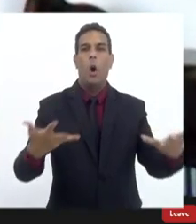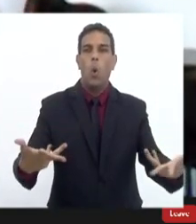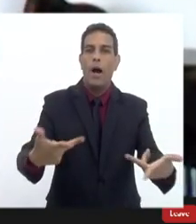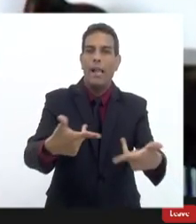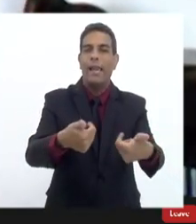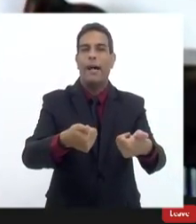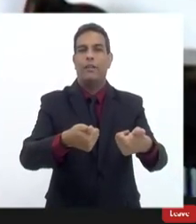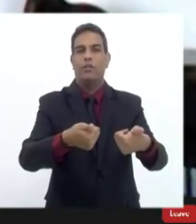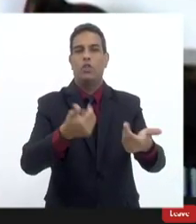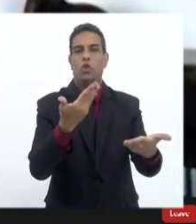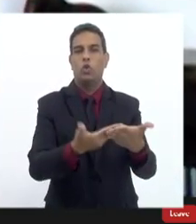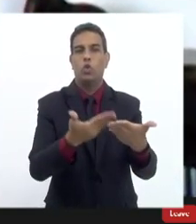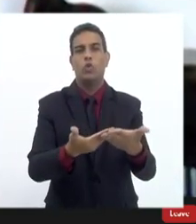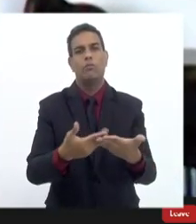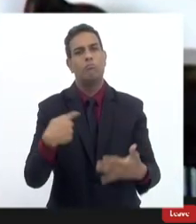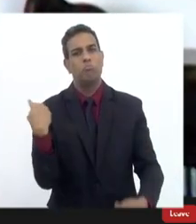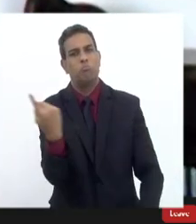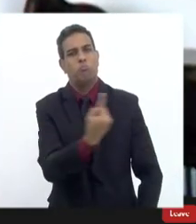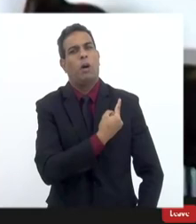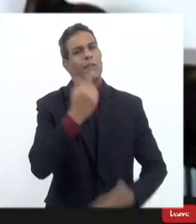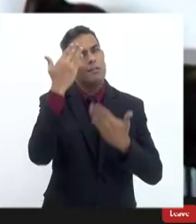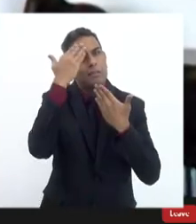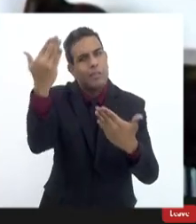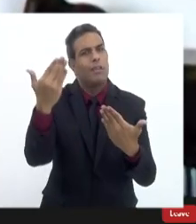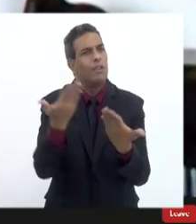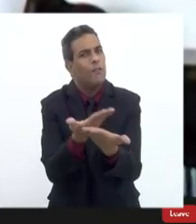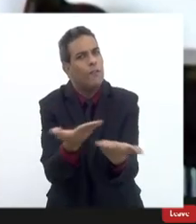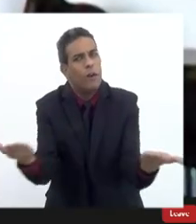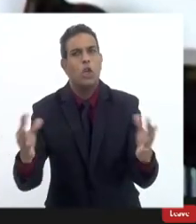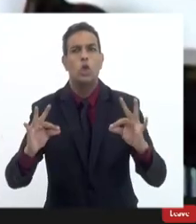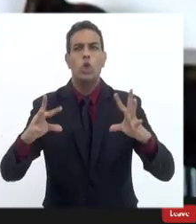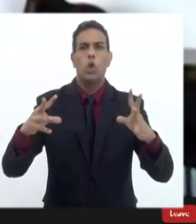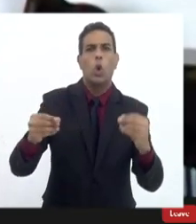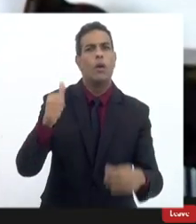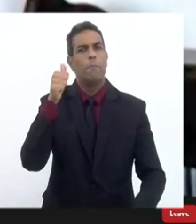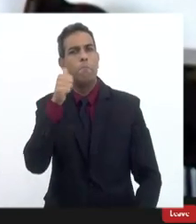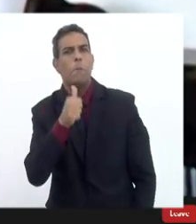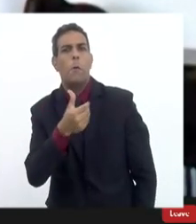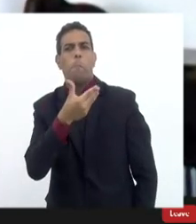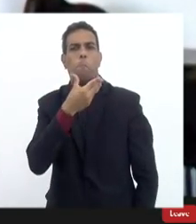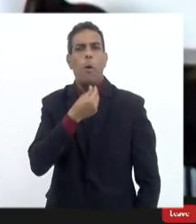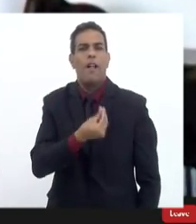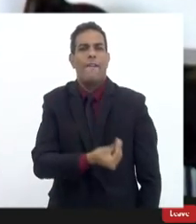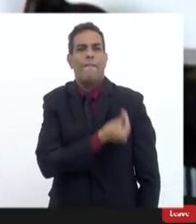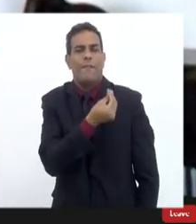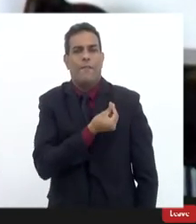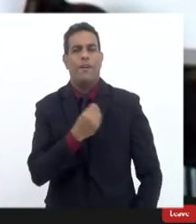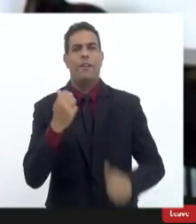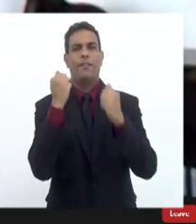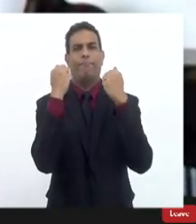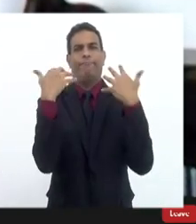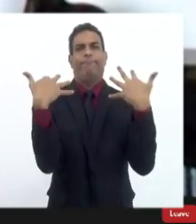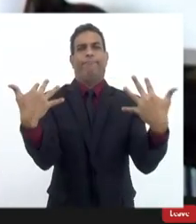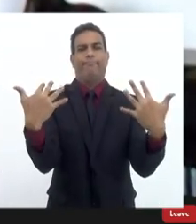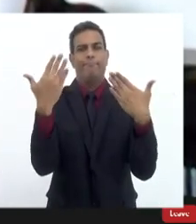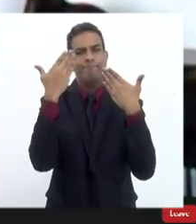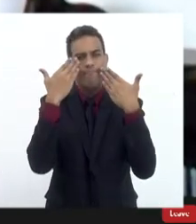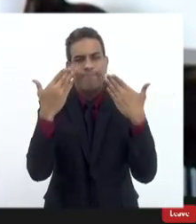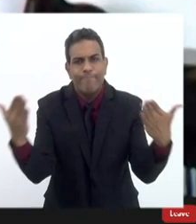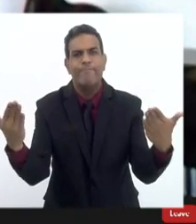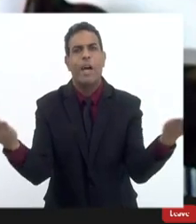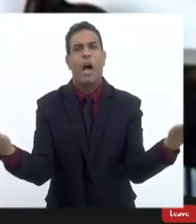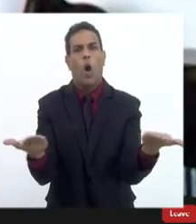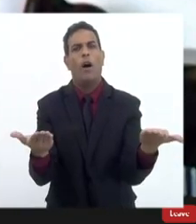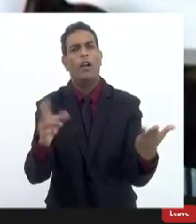né, aqui o nosso agradecimento a todas, todos e todas que participaram aqui da nossa audiência pública. Vamos seguir fazendo esse trabalho